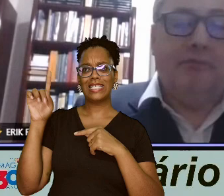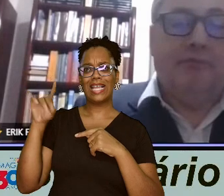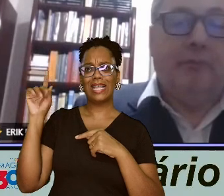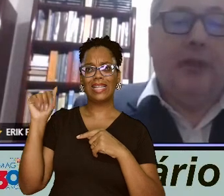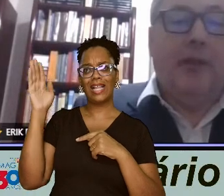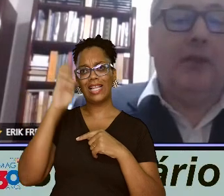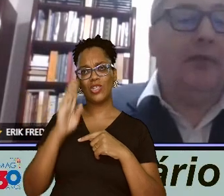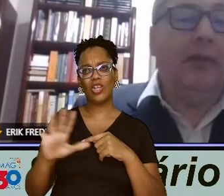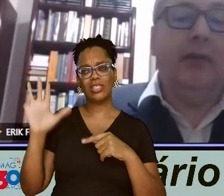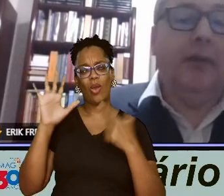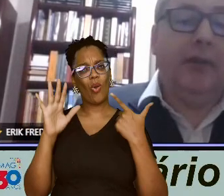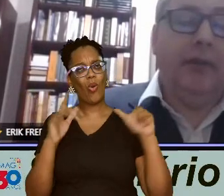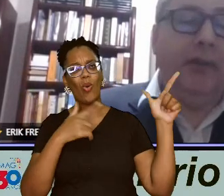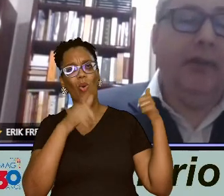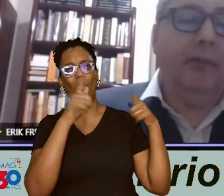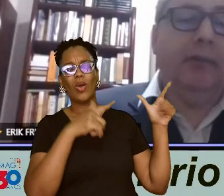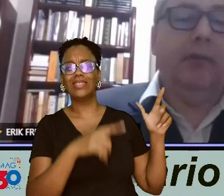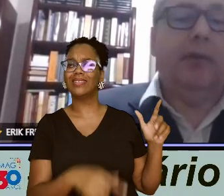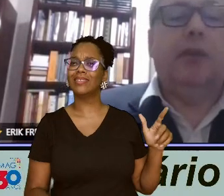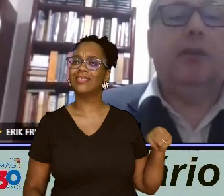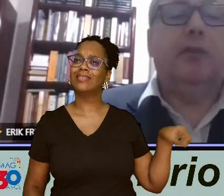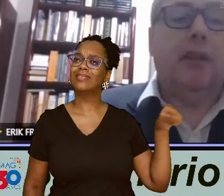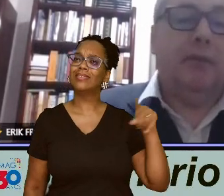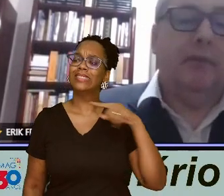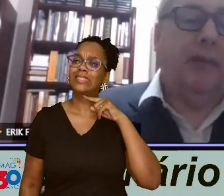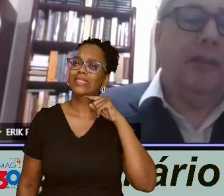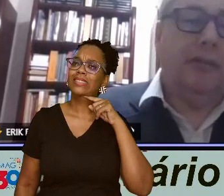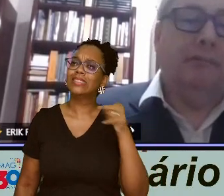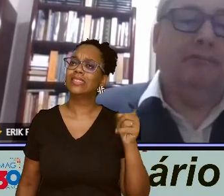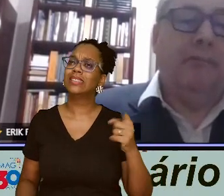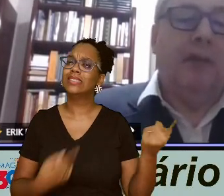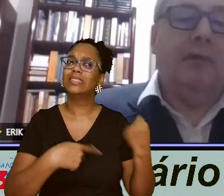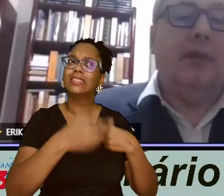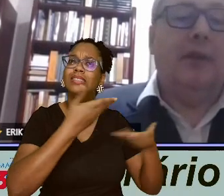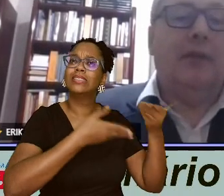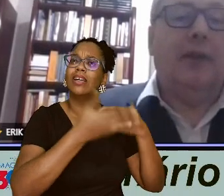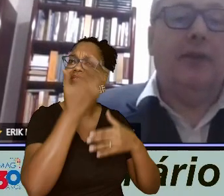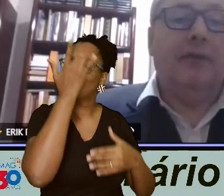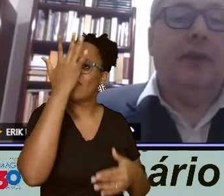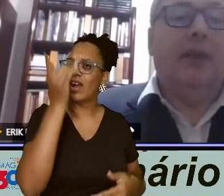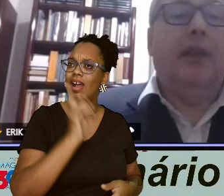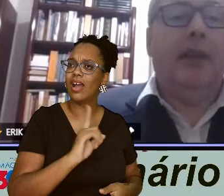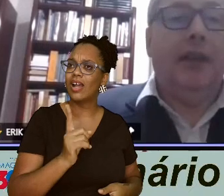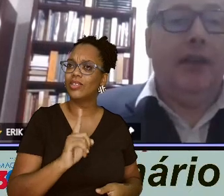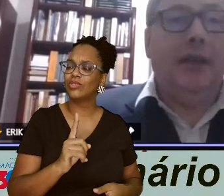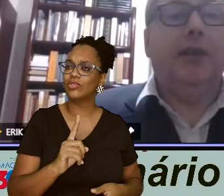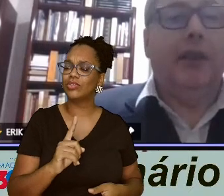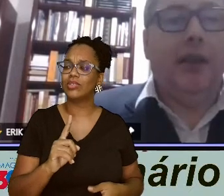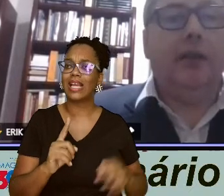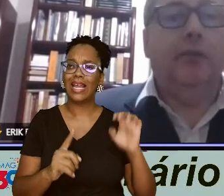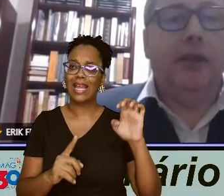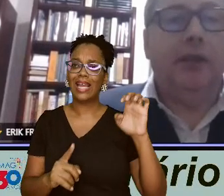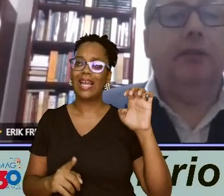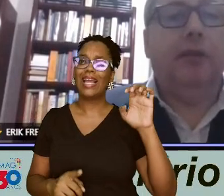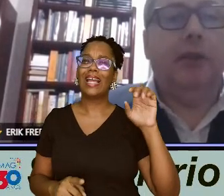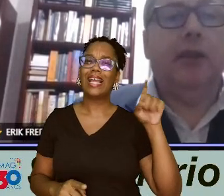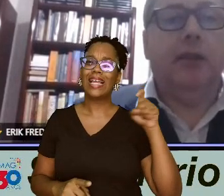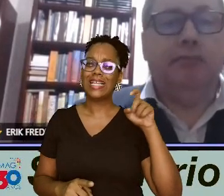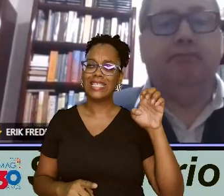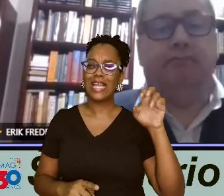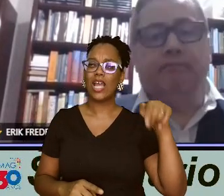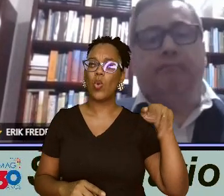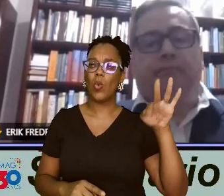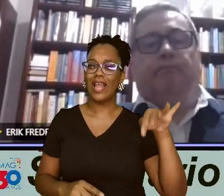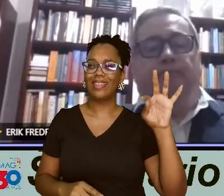outras. Nas outras, nós não estamos conseguindo esse diálogo fácil com o exequente. E aí tem se criado muitas